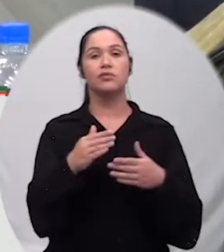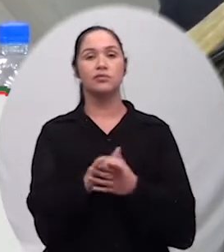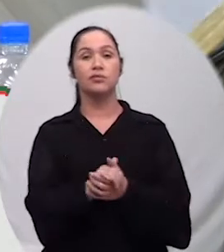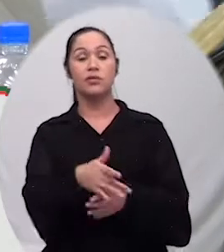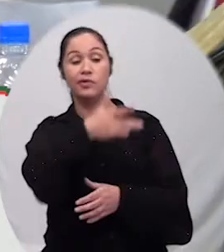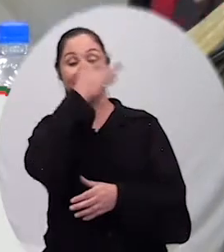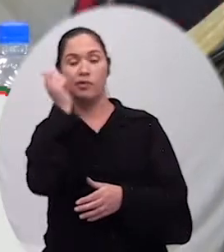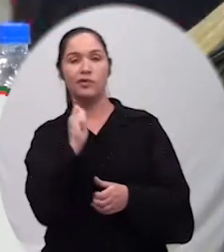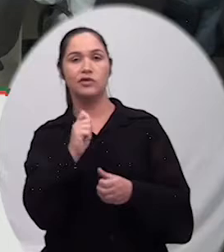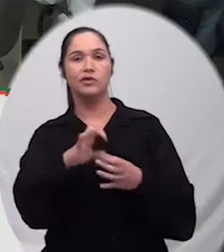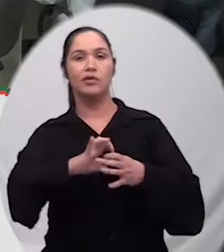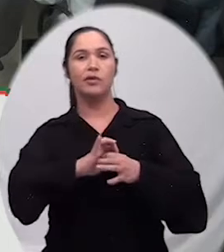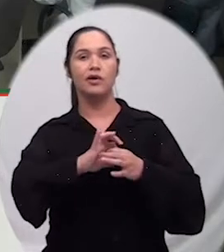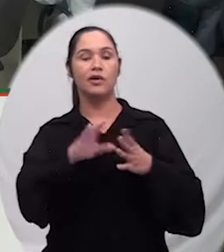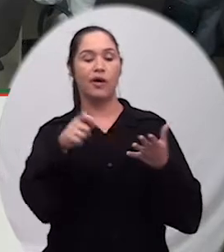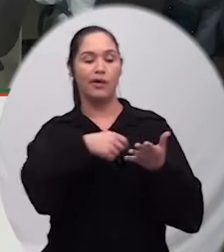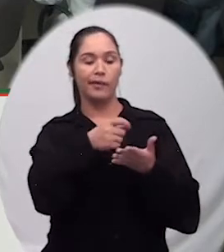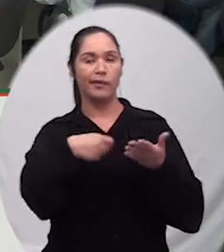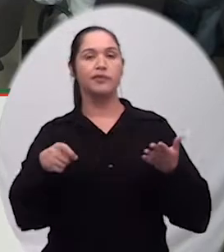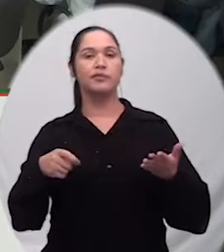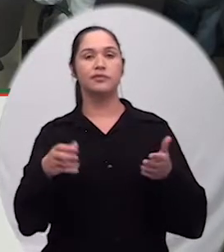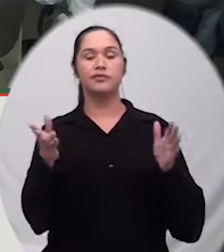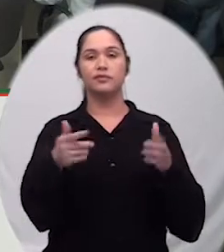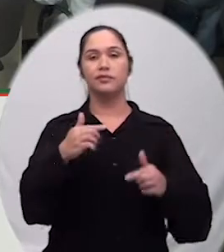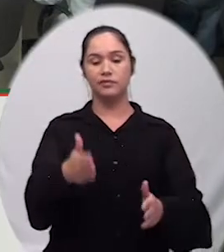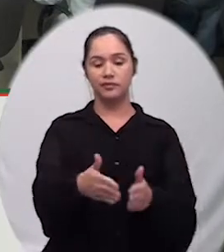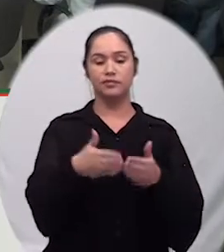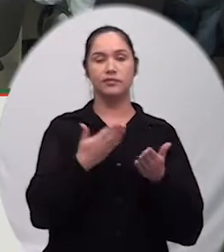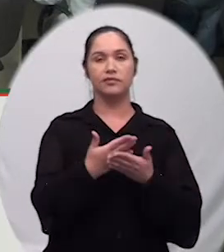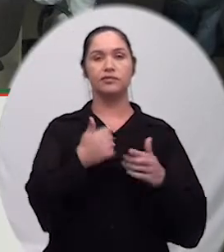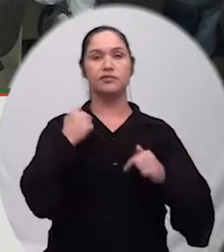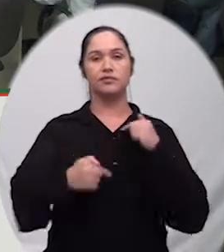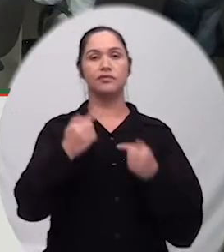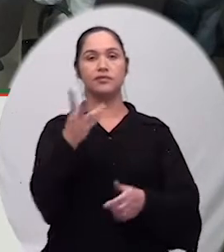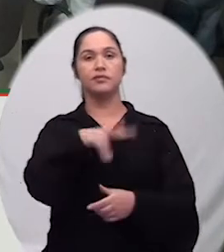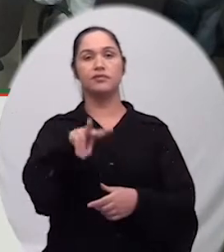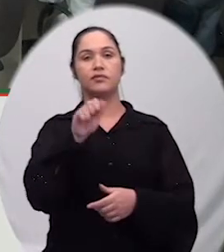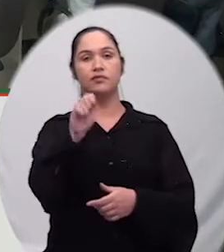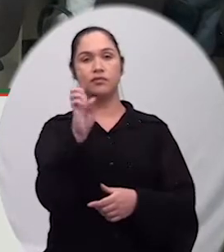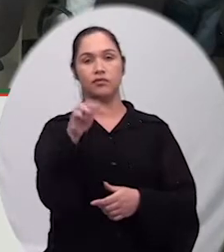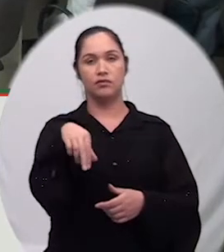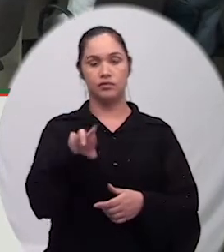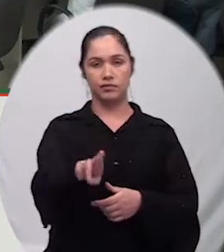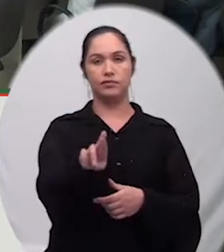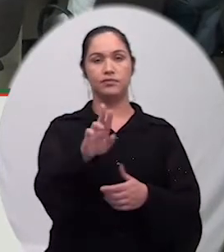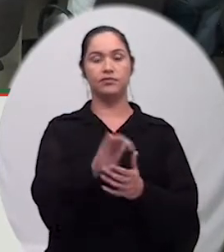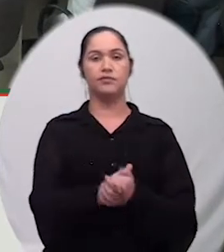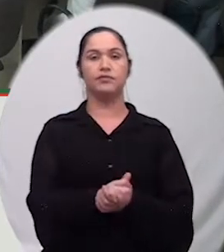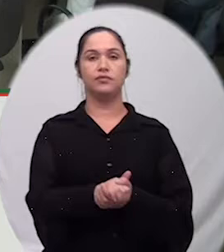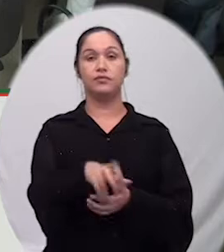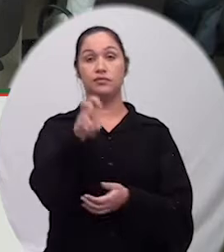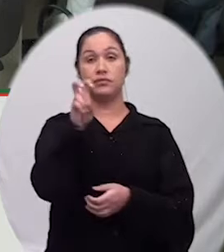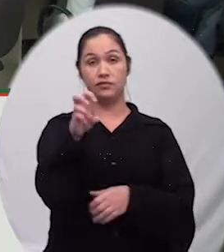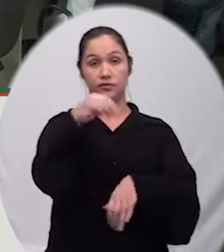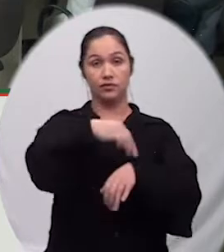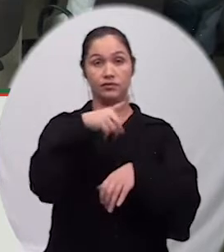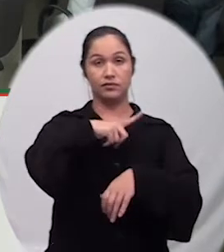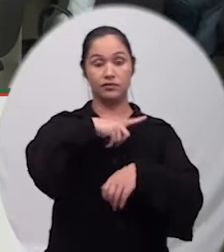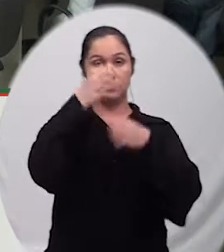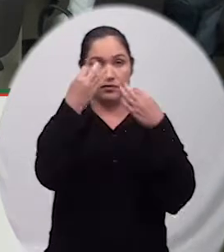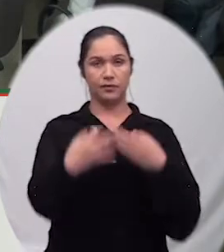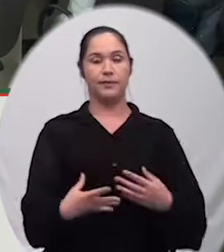O requerimento está em discussão. Com a palavra, o autor do requerimento, vereador Ademir Honorato. Vossa Excelência dispõe de